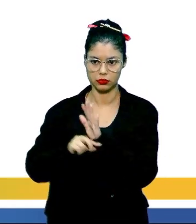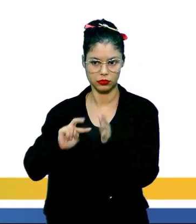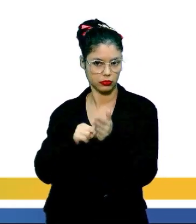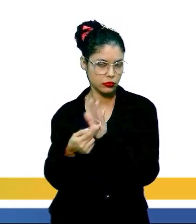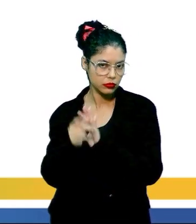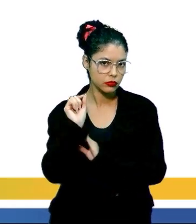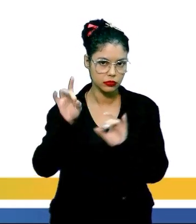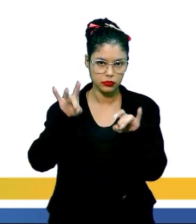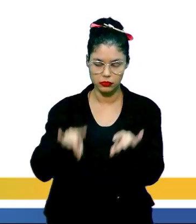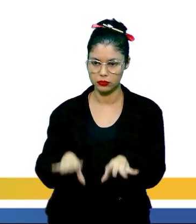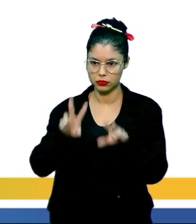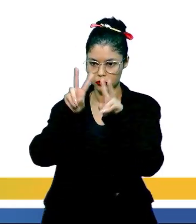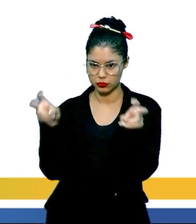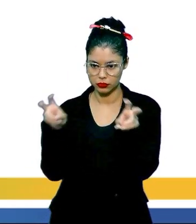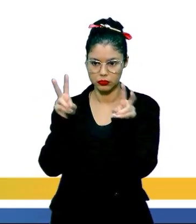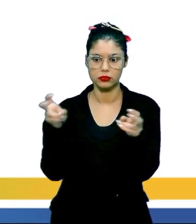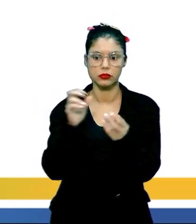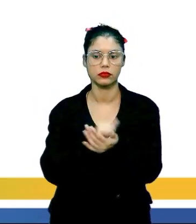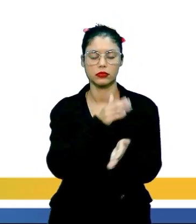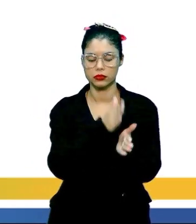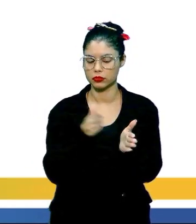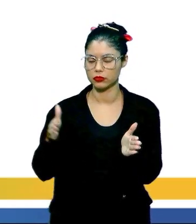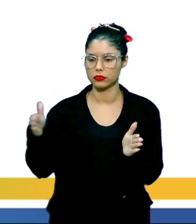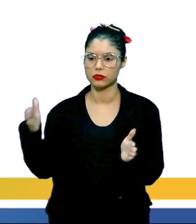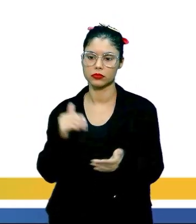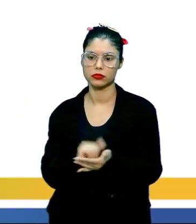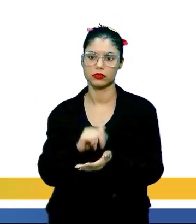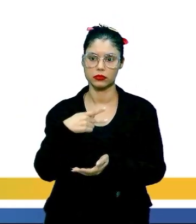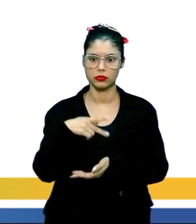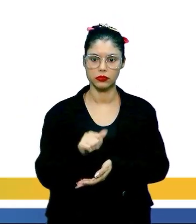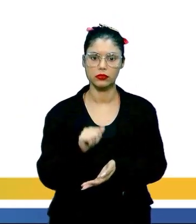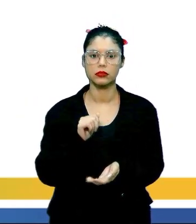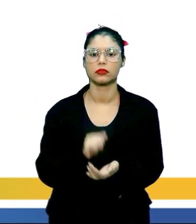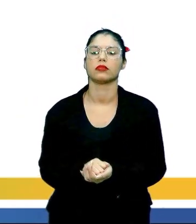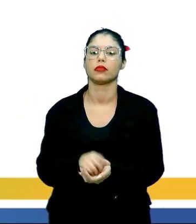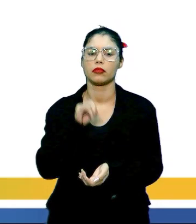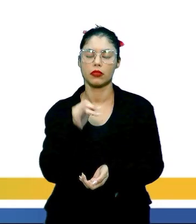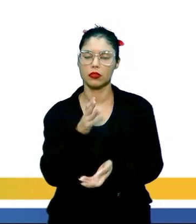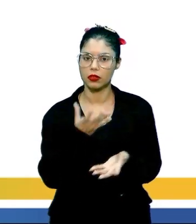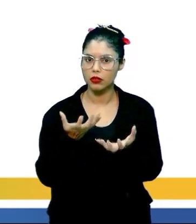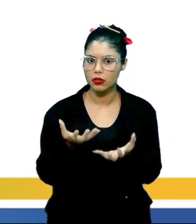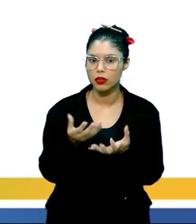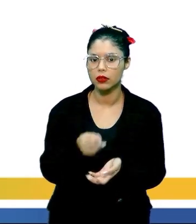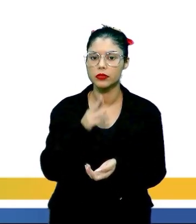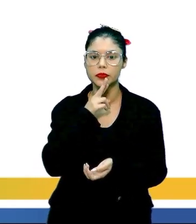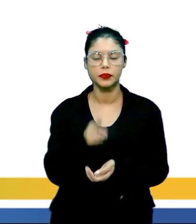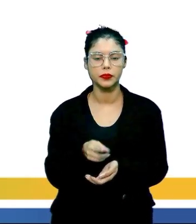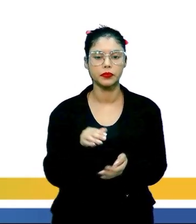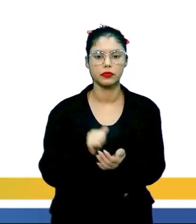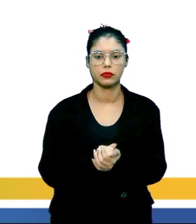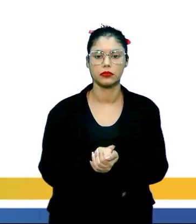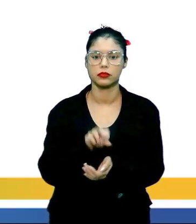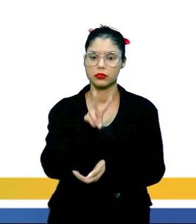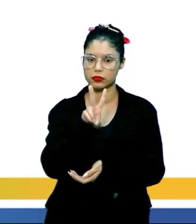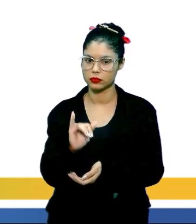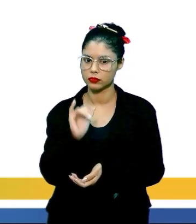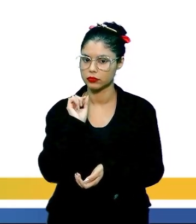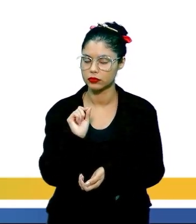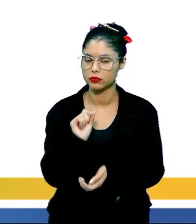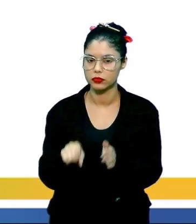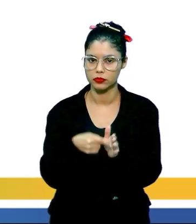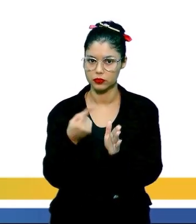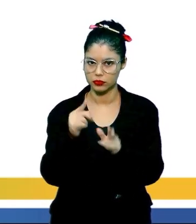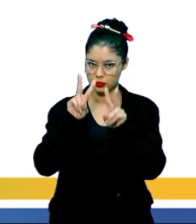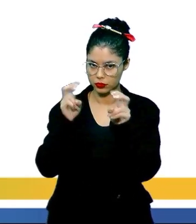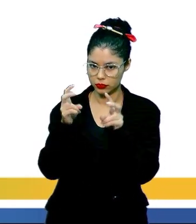significa o último termo da sequência, que é uma PA. E se eu quiser calcular o termo médio, você vai pegar o